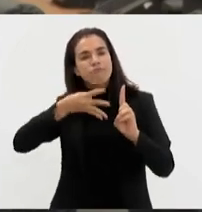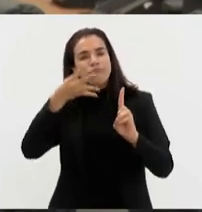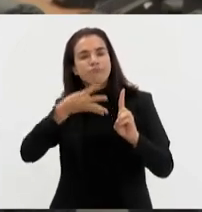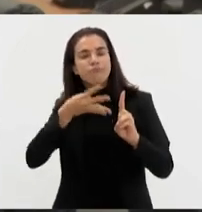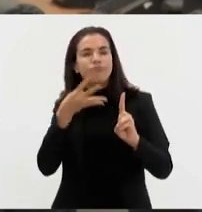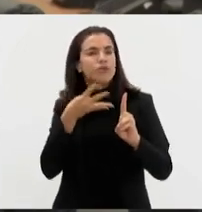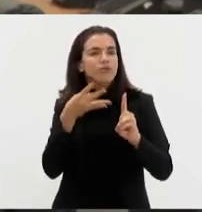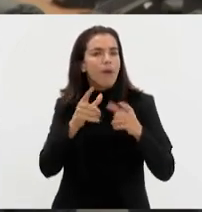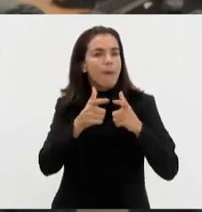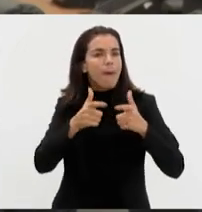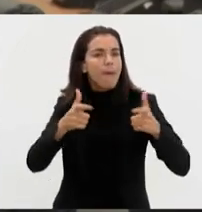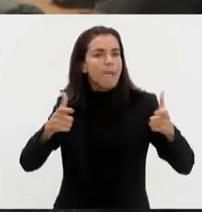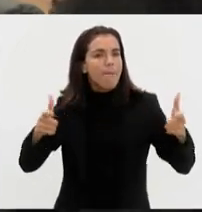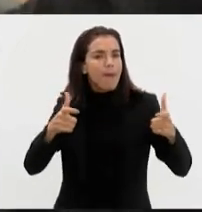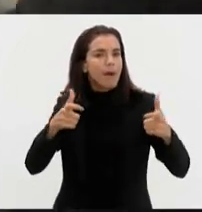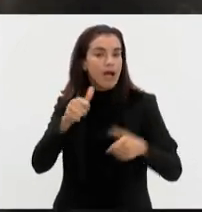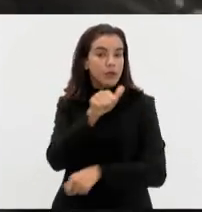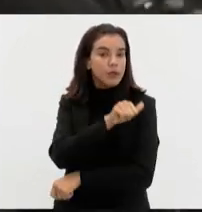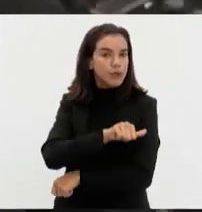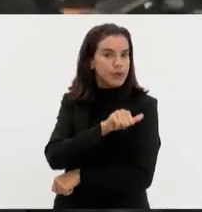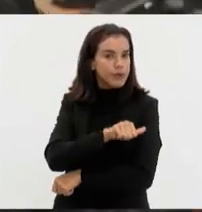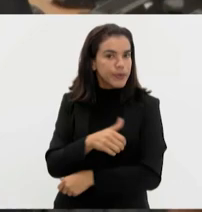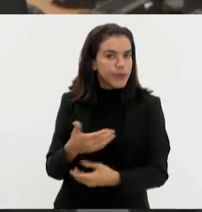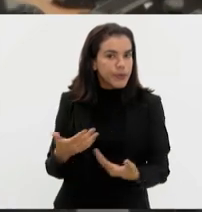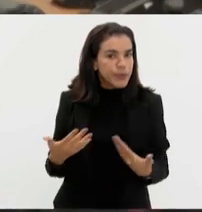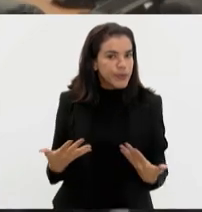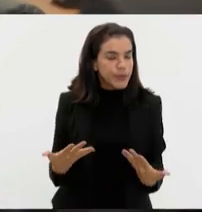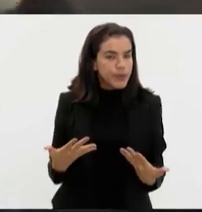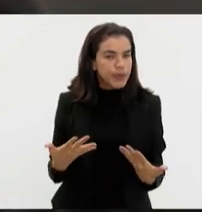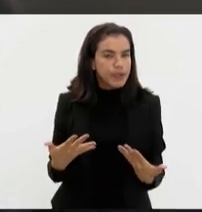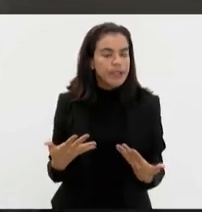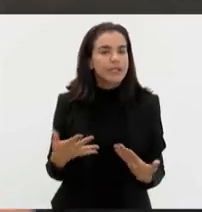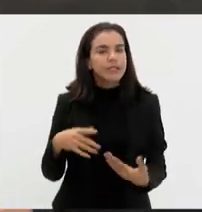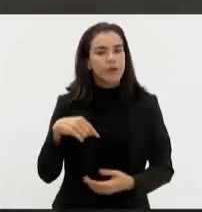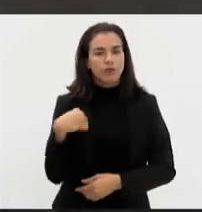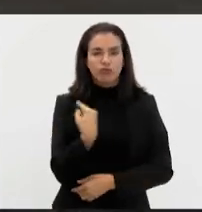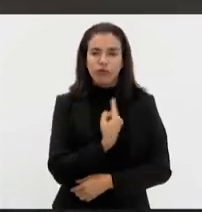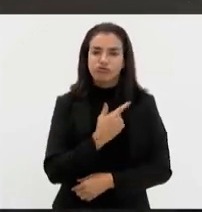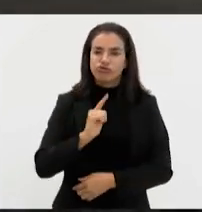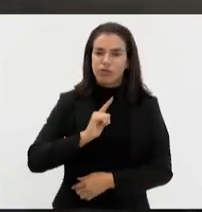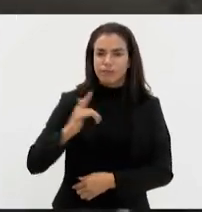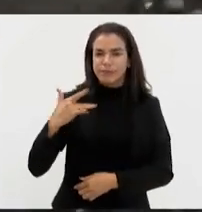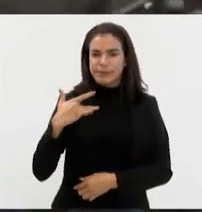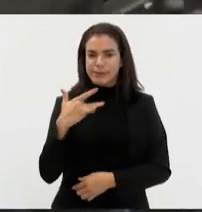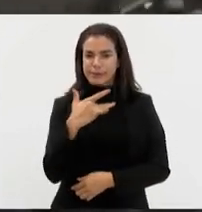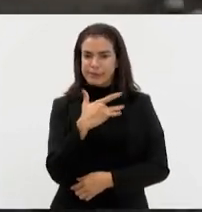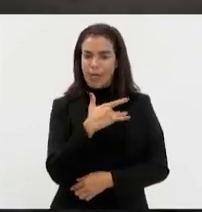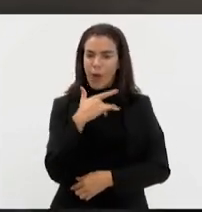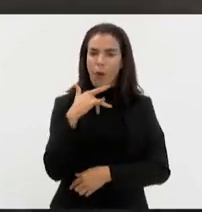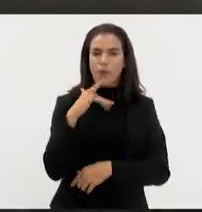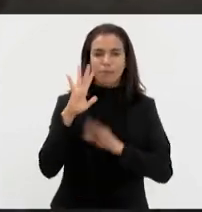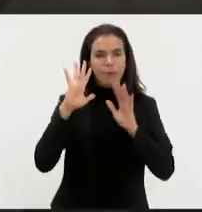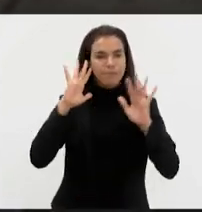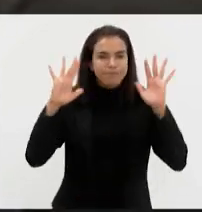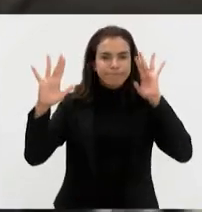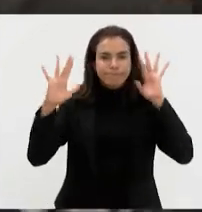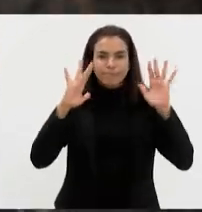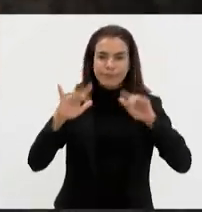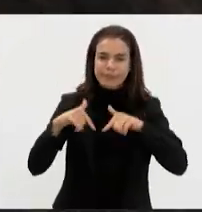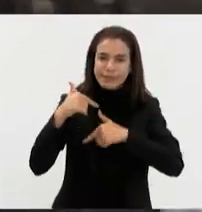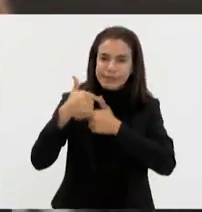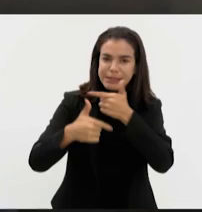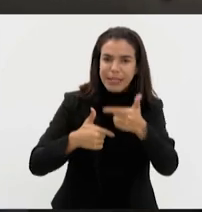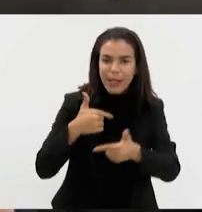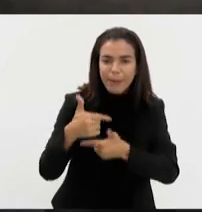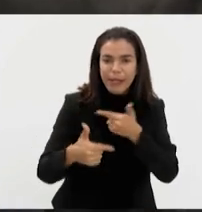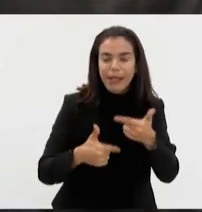em especial aqui no Rio de Janeiro. Então, nós temos a saúde para ser trabalhada, nós temos a